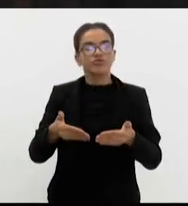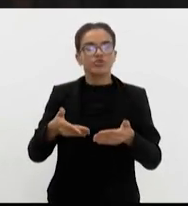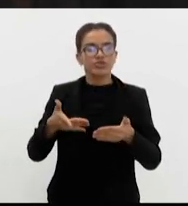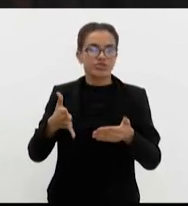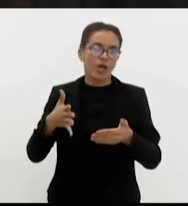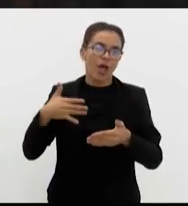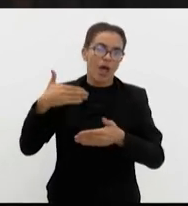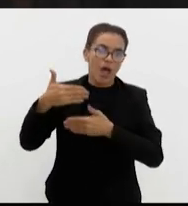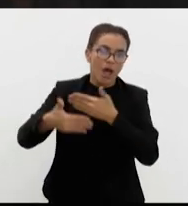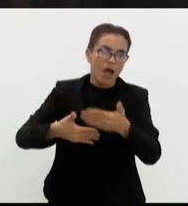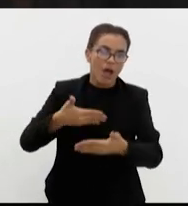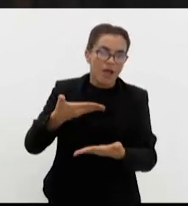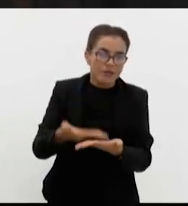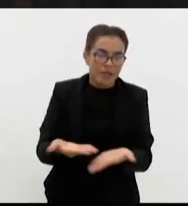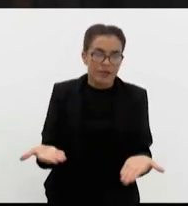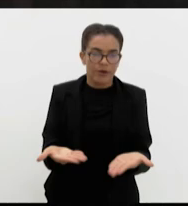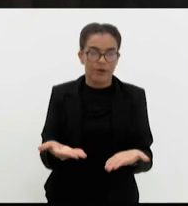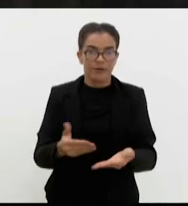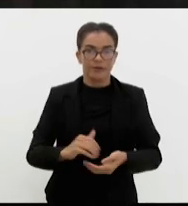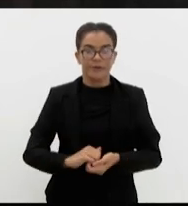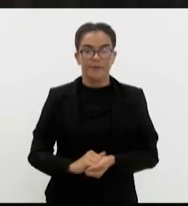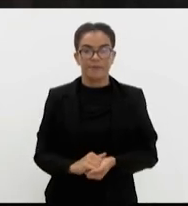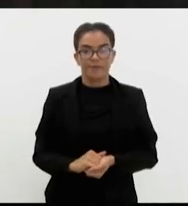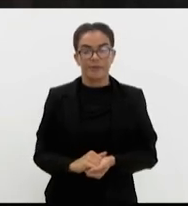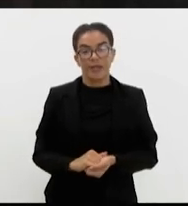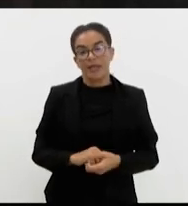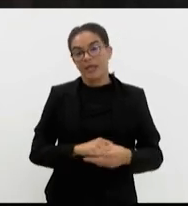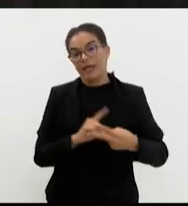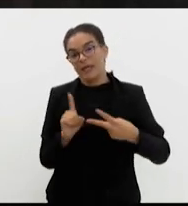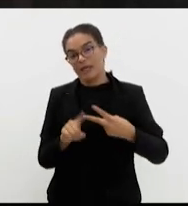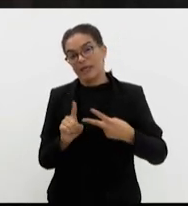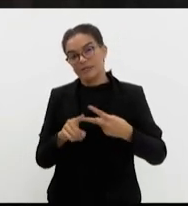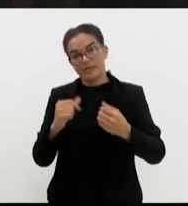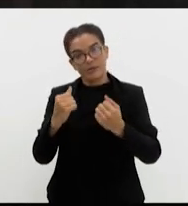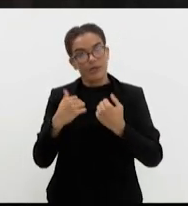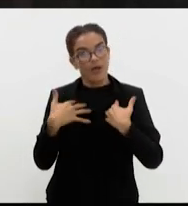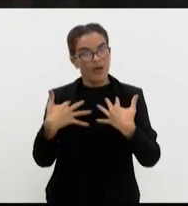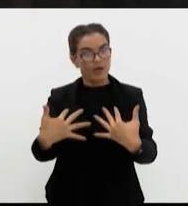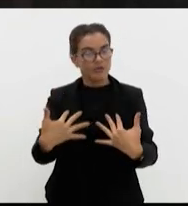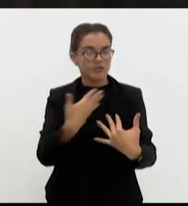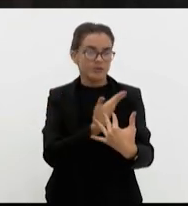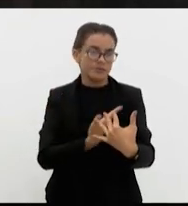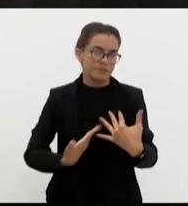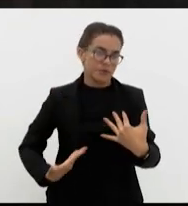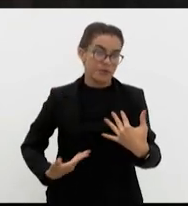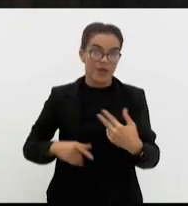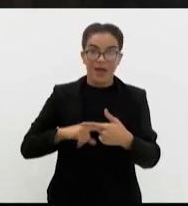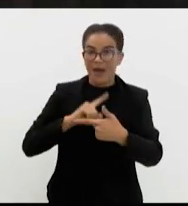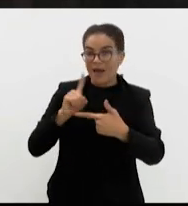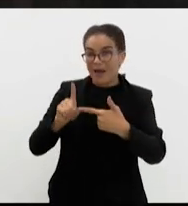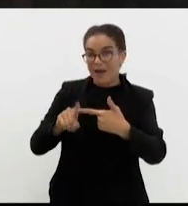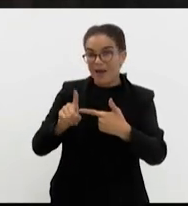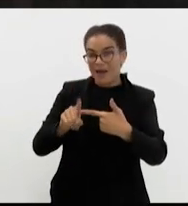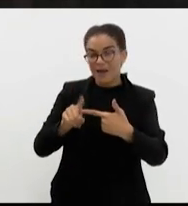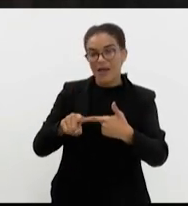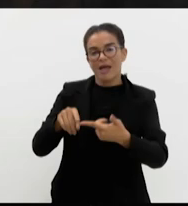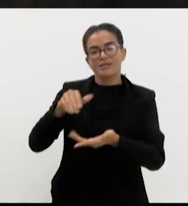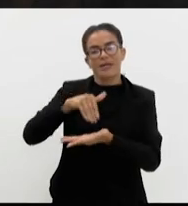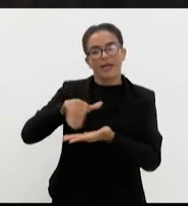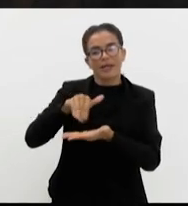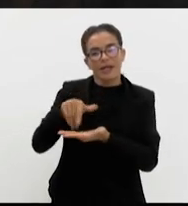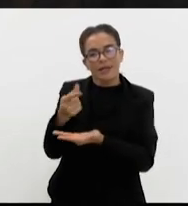até os tempos atuais Essa é a segunda audiência pública que a primeira prar da secretaria de